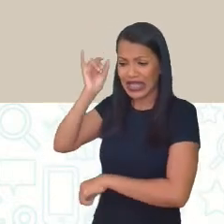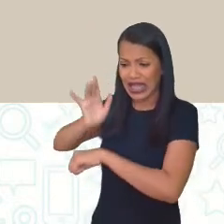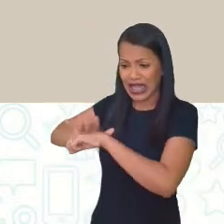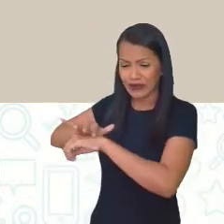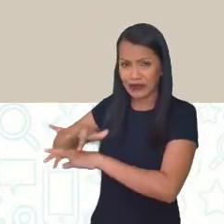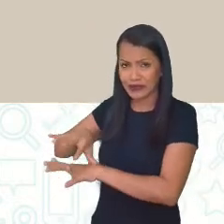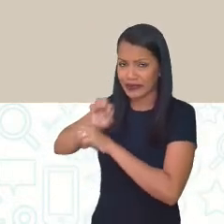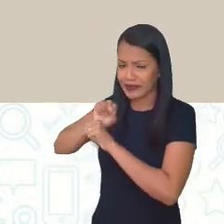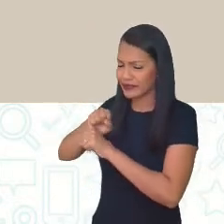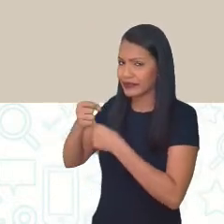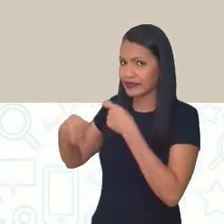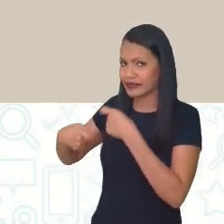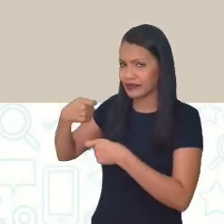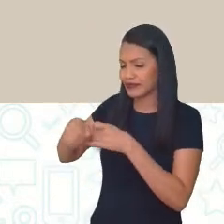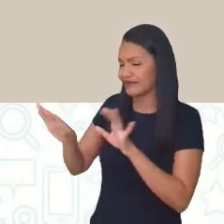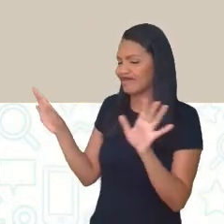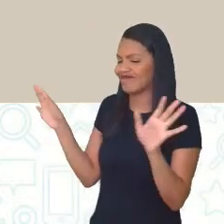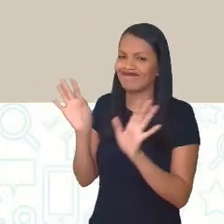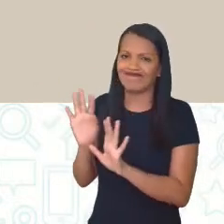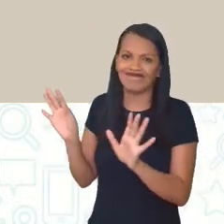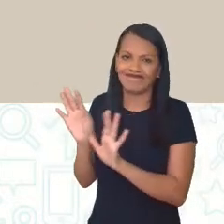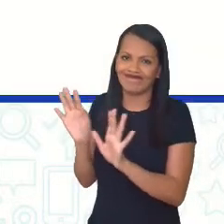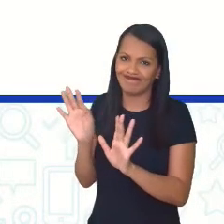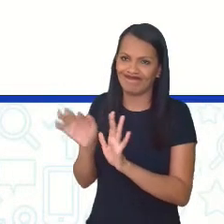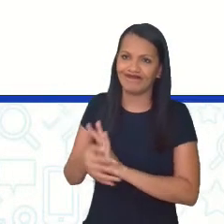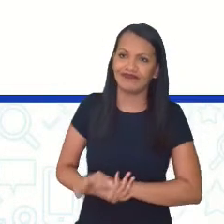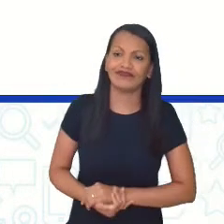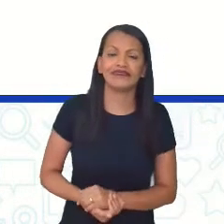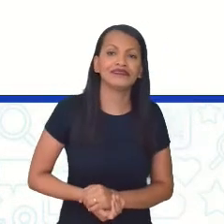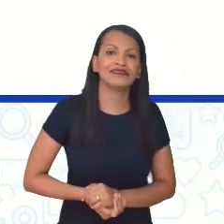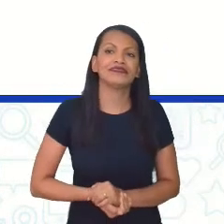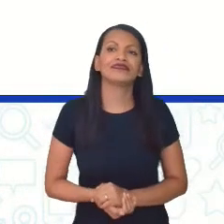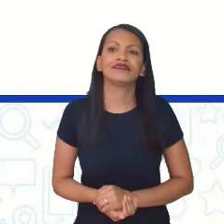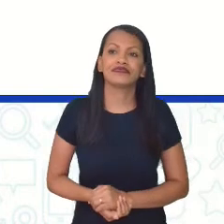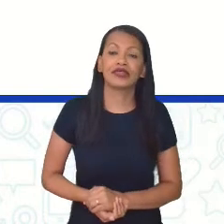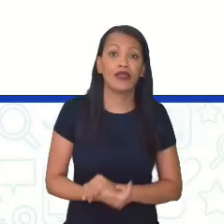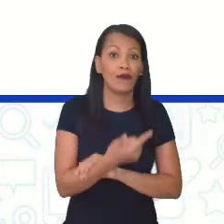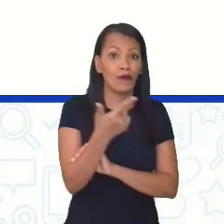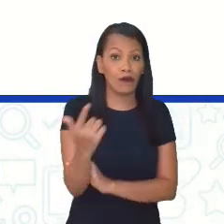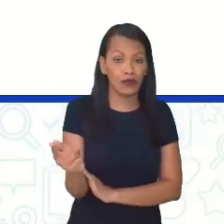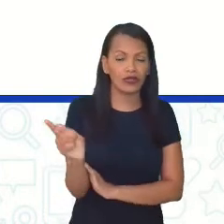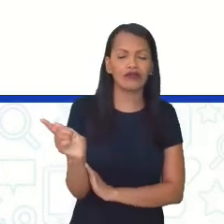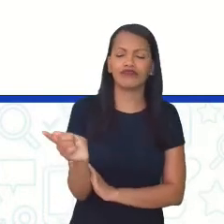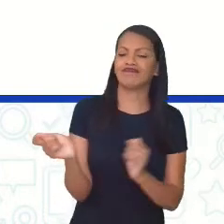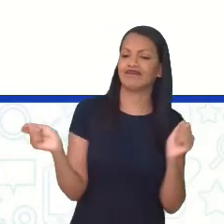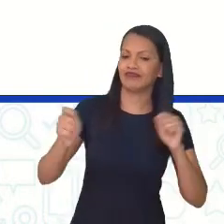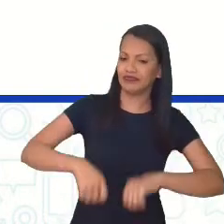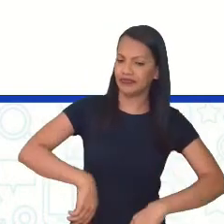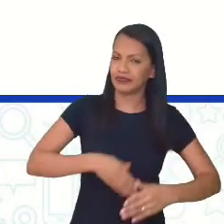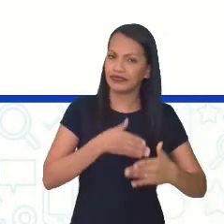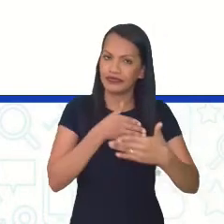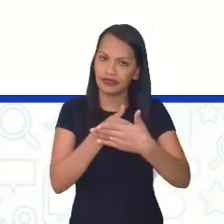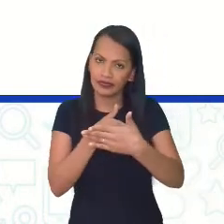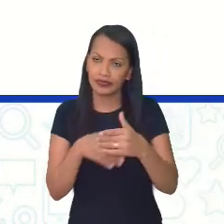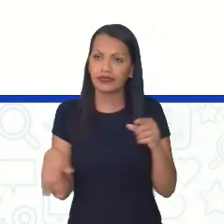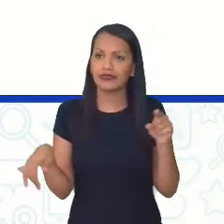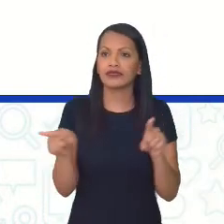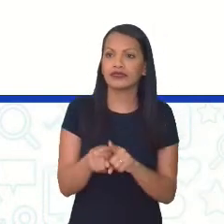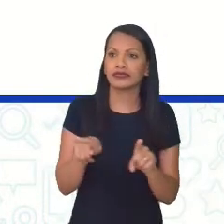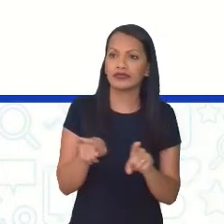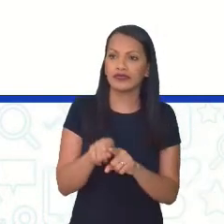questão das infecções sexualmente transmissíveis. O outro método de barreira também é a